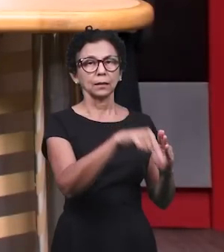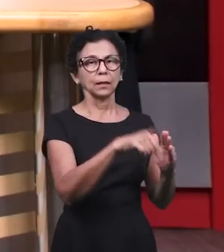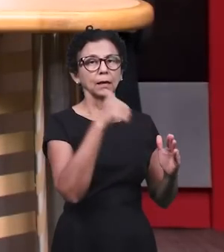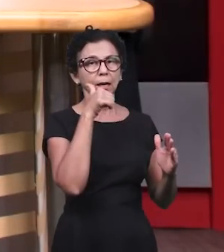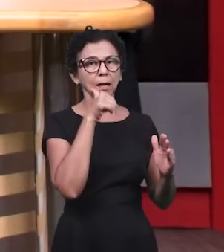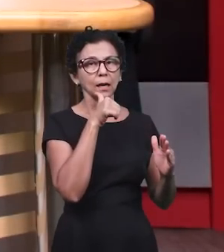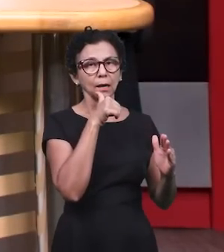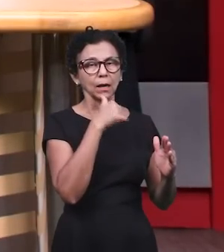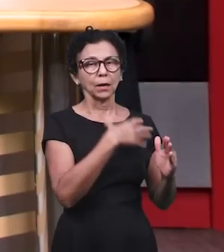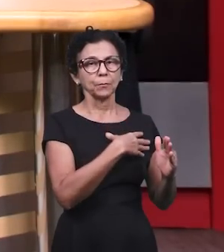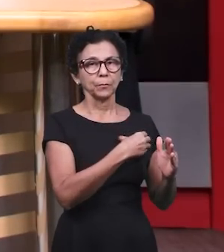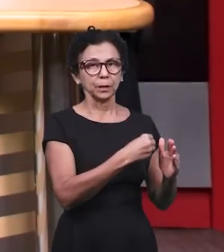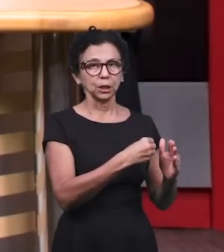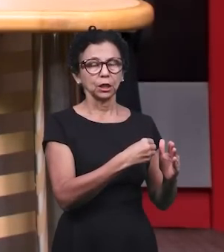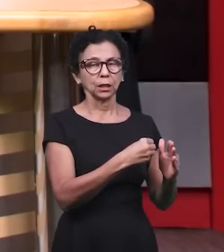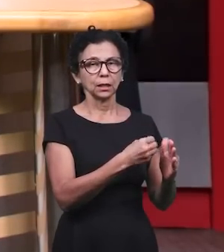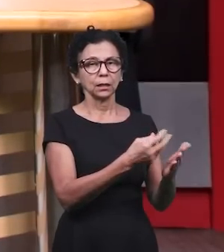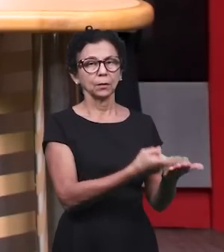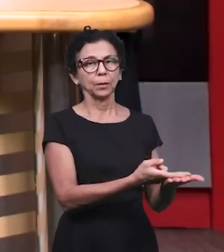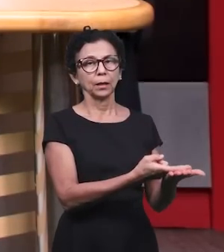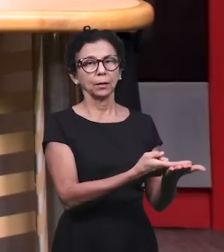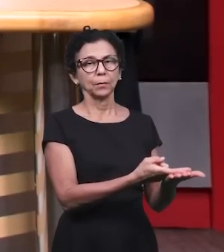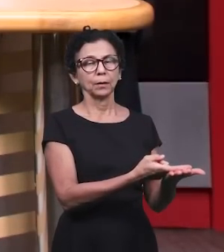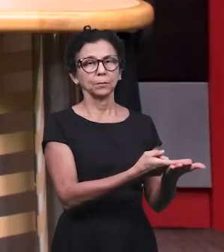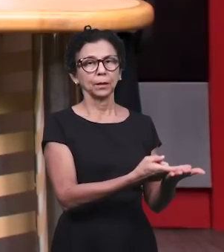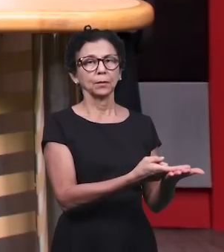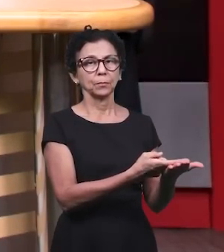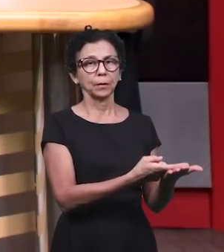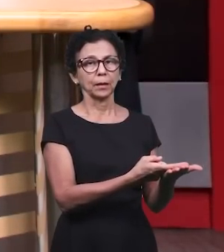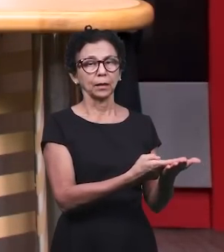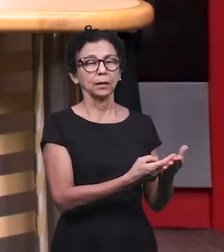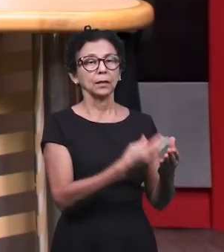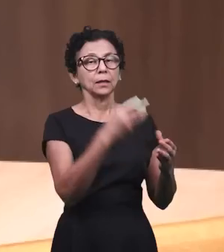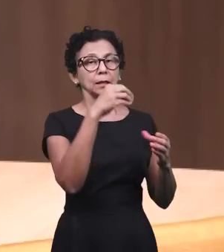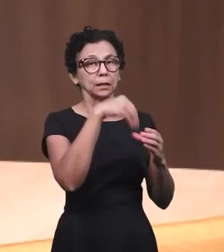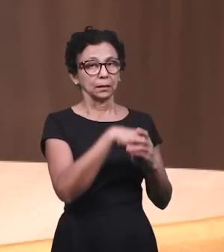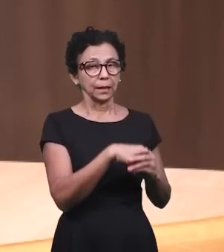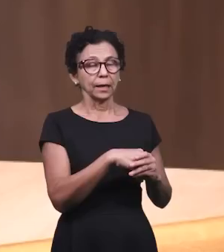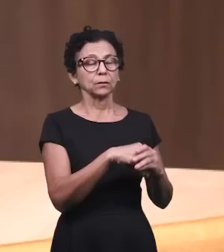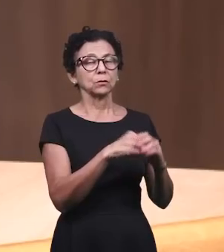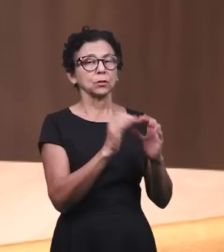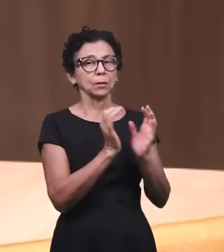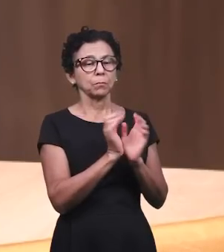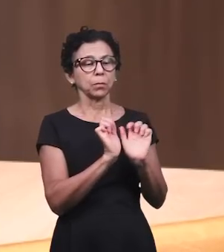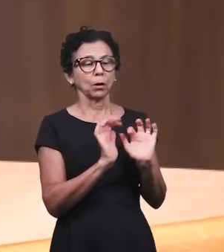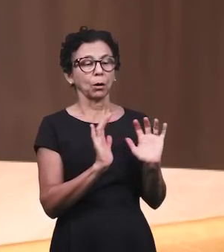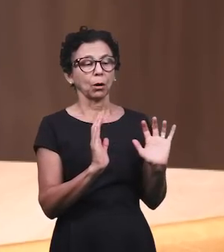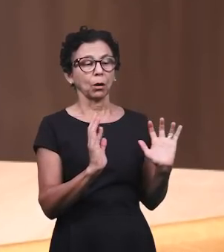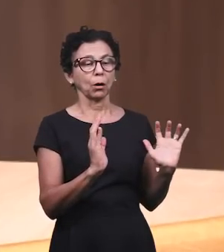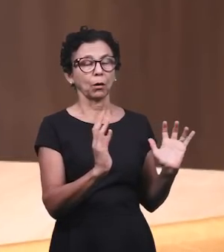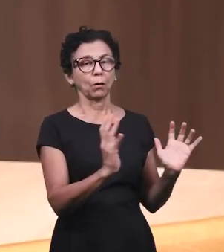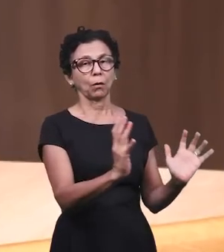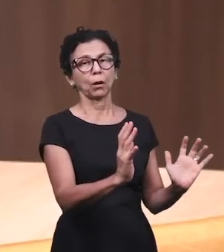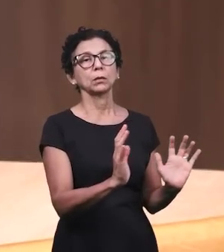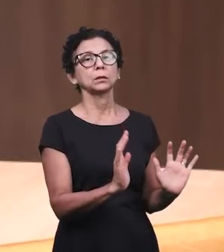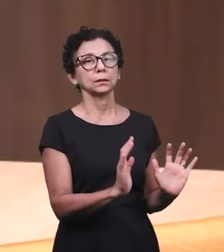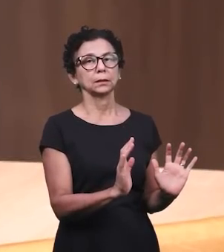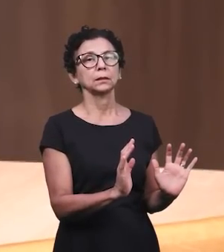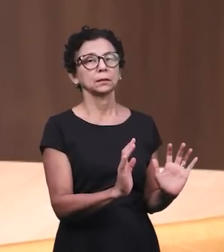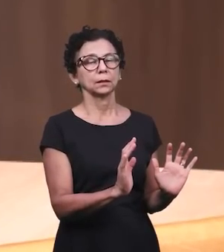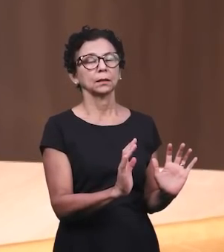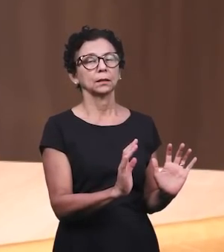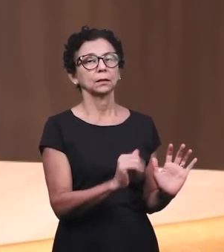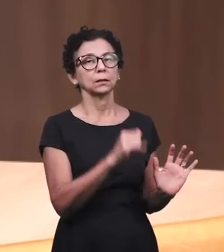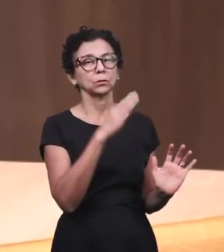Até há um texto que fala que até alguns instrumentistas também que estavam ali, olha, o Senhor ia operar um milagre, o Senhor ia abençoar a